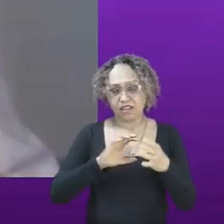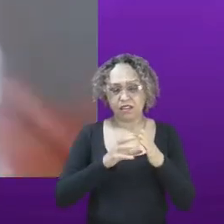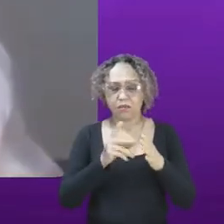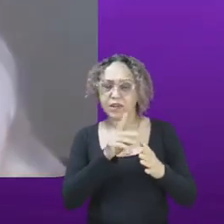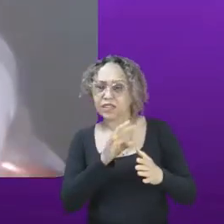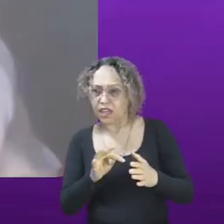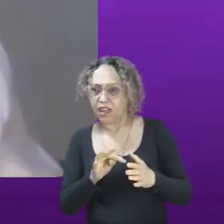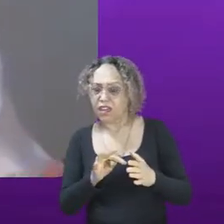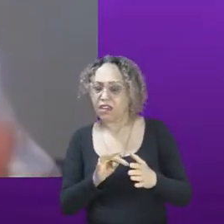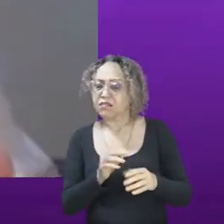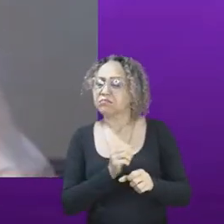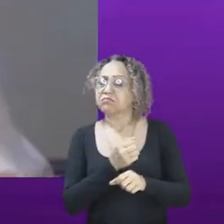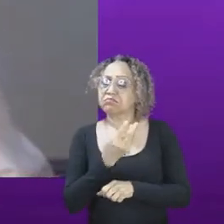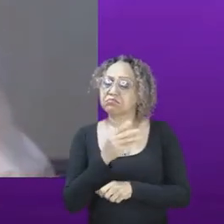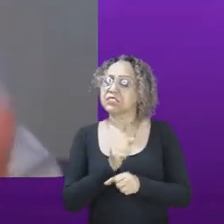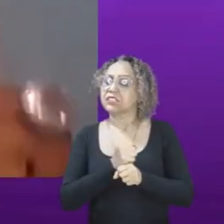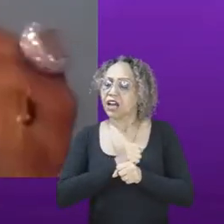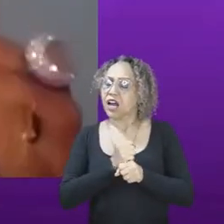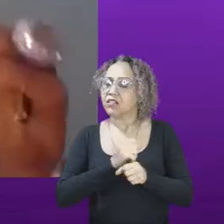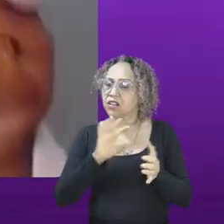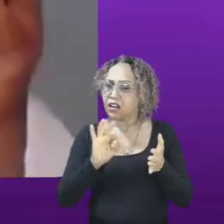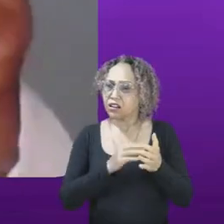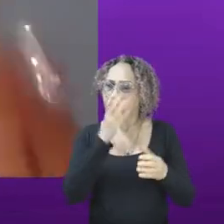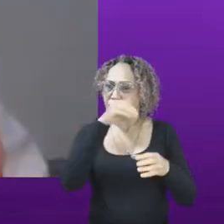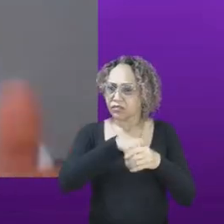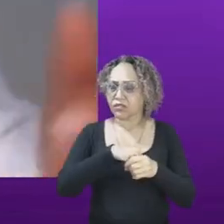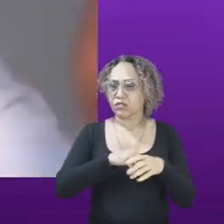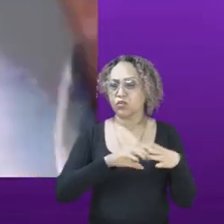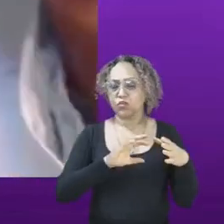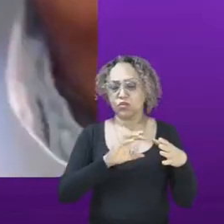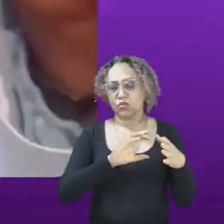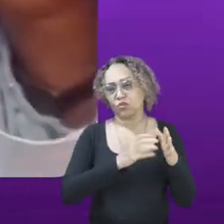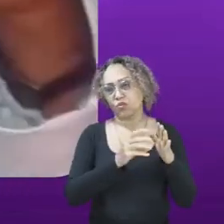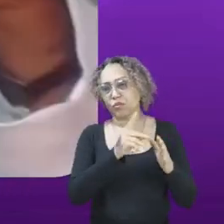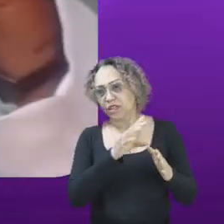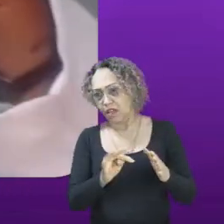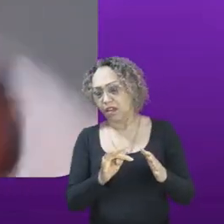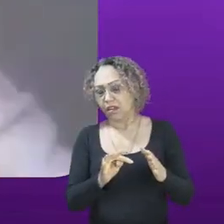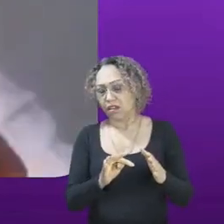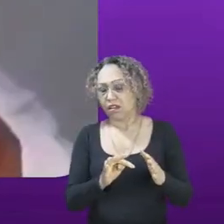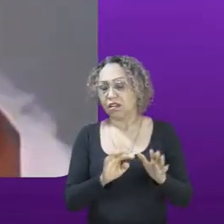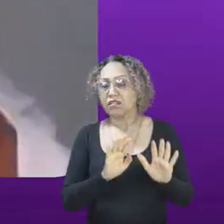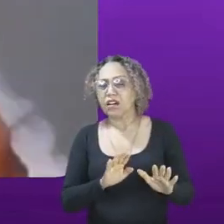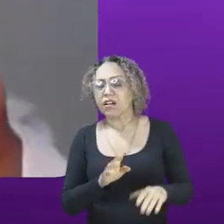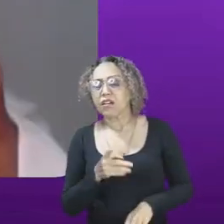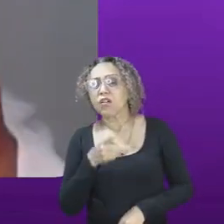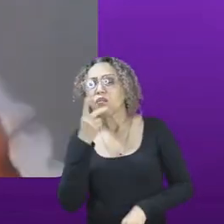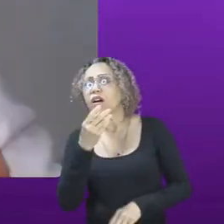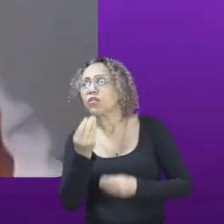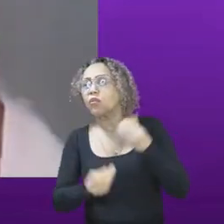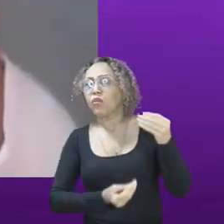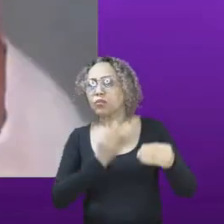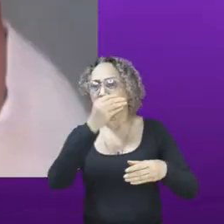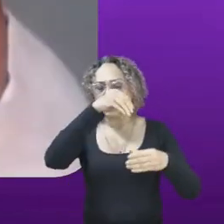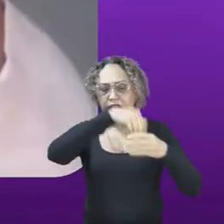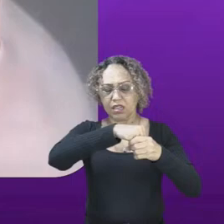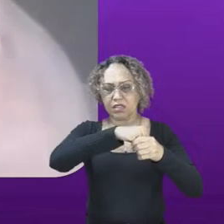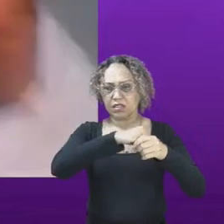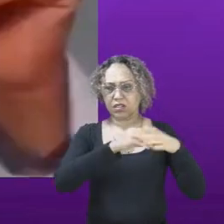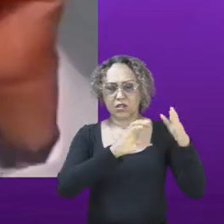né, eu falo com muita tranquilidade isso, né? Porque como que dentro do Partido dos Trabalhadores a